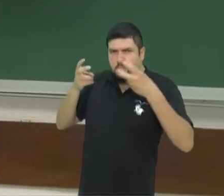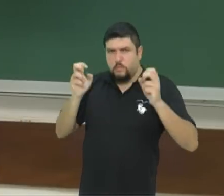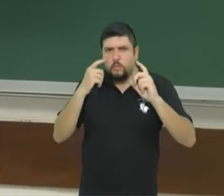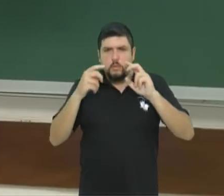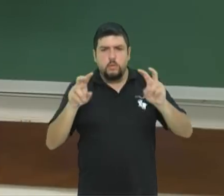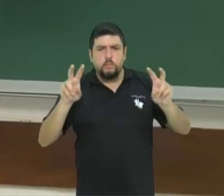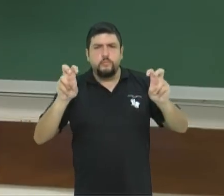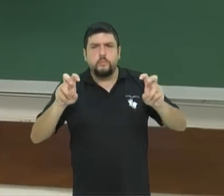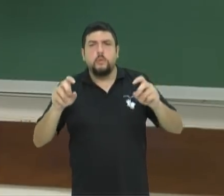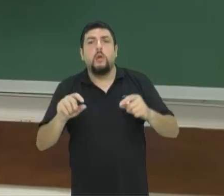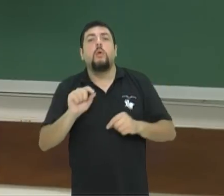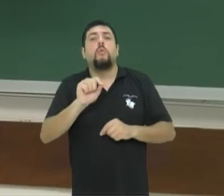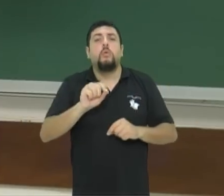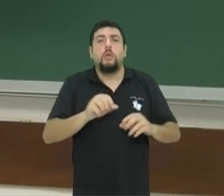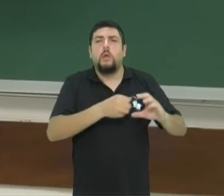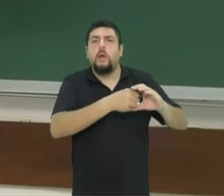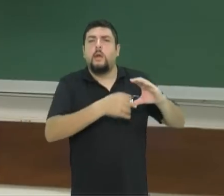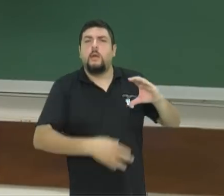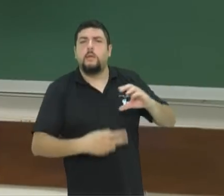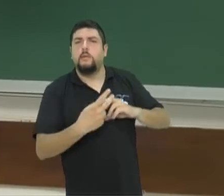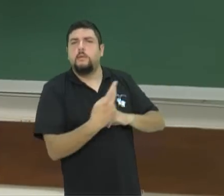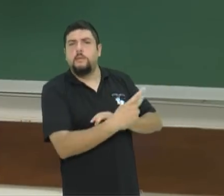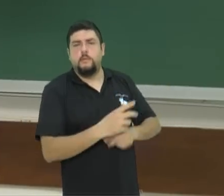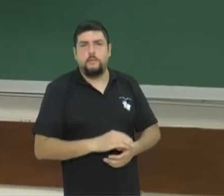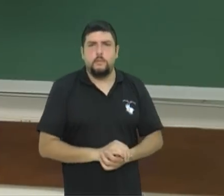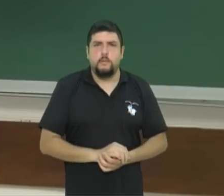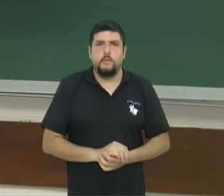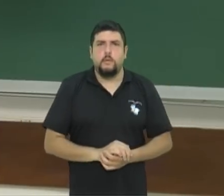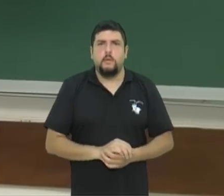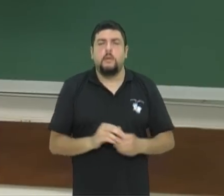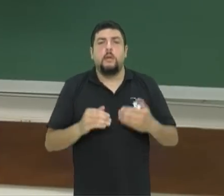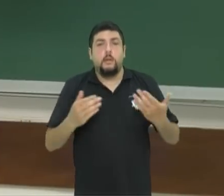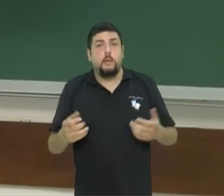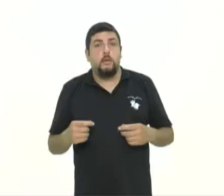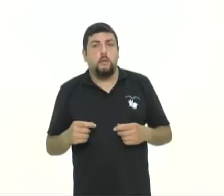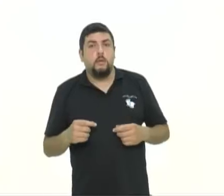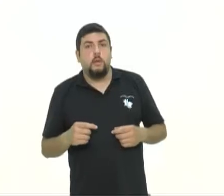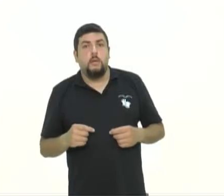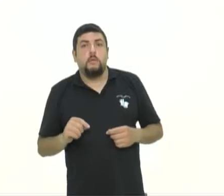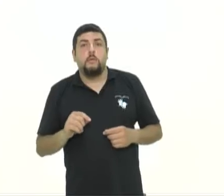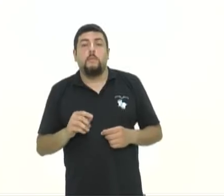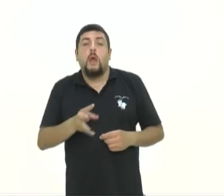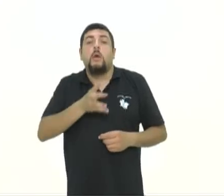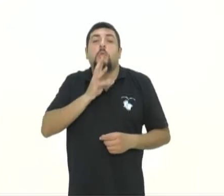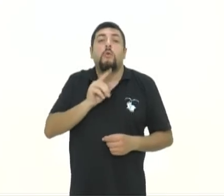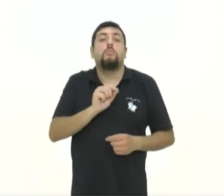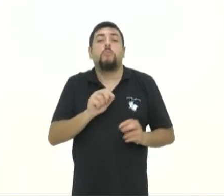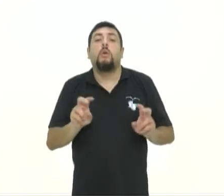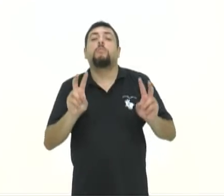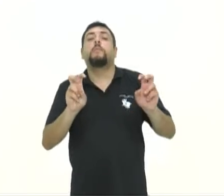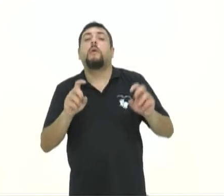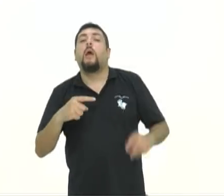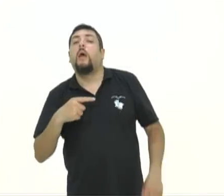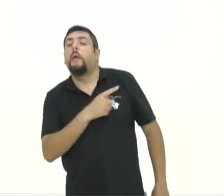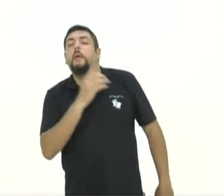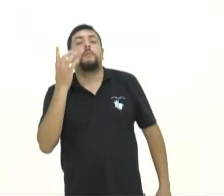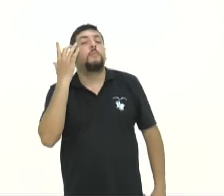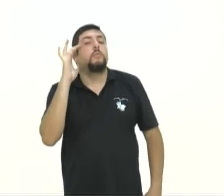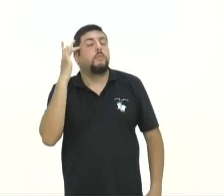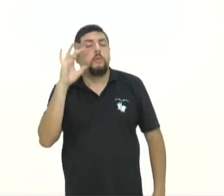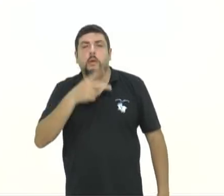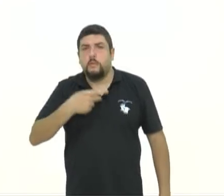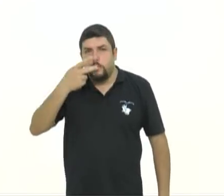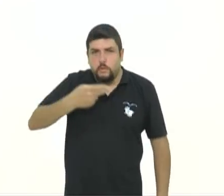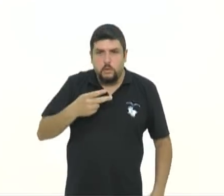dessa ninfa, né, que é a Eco. Então fica lá, como aquela que não sabe falar, tal. E aí termina ali, quando o Lê chega no final